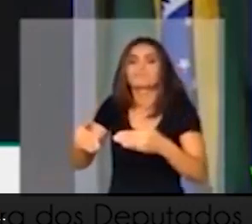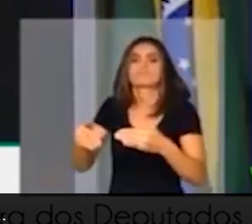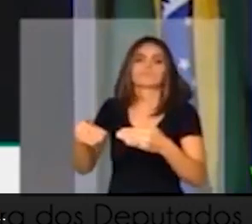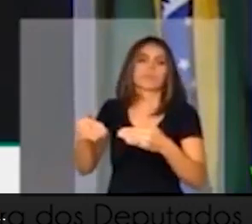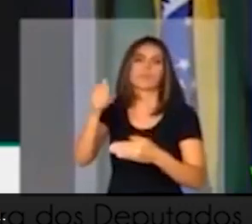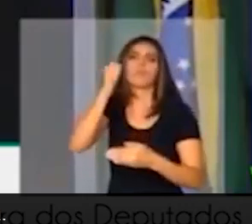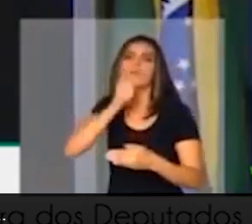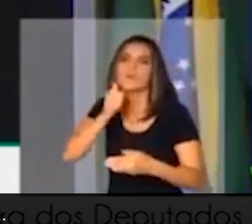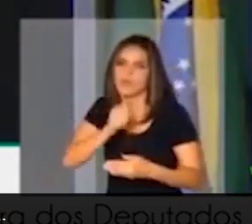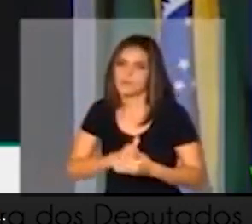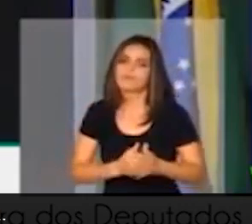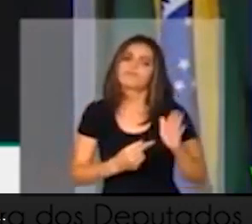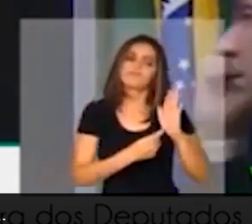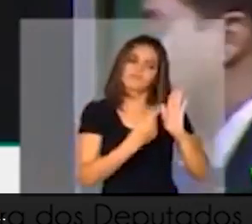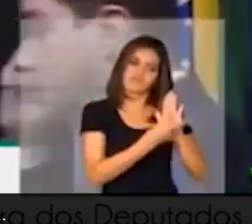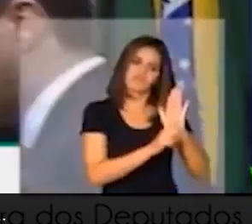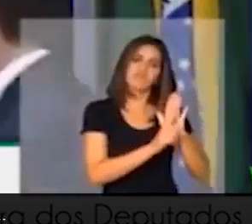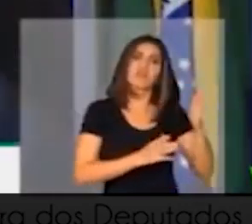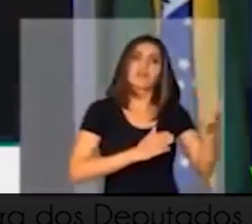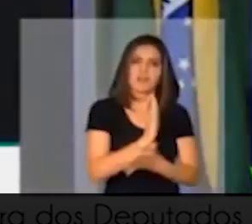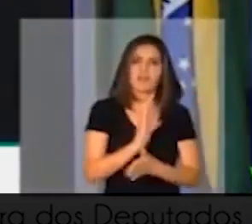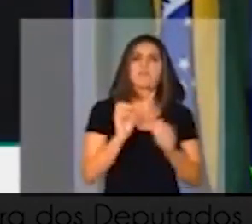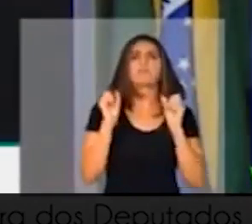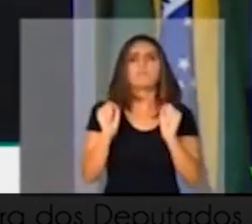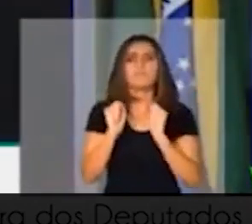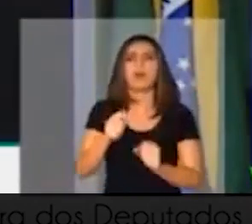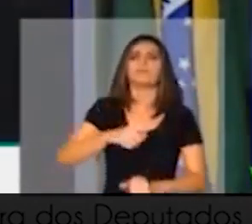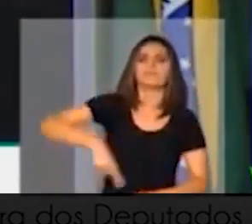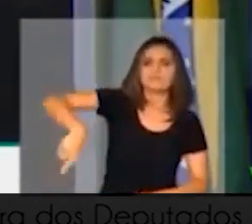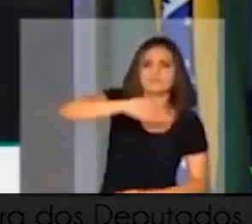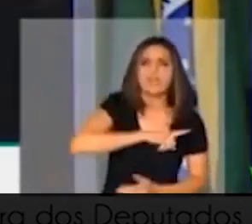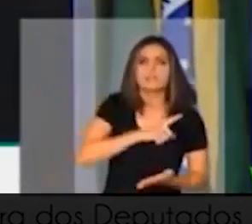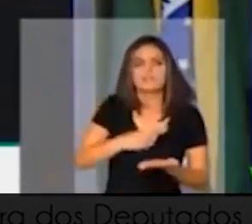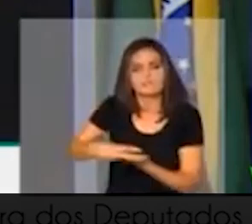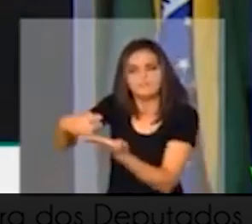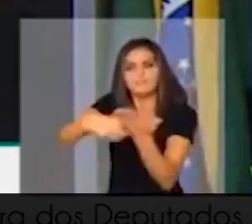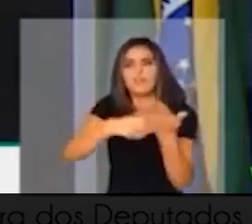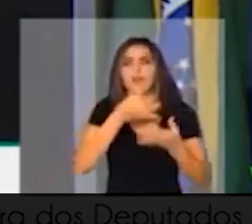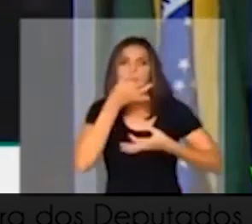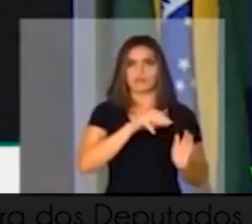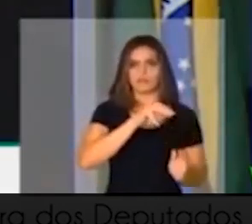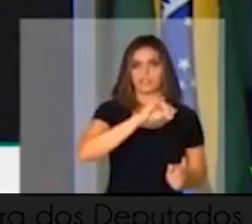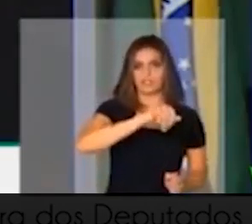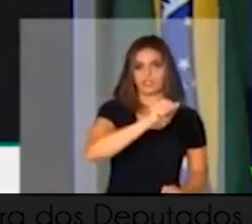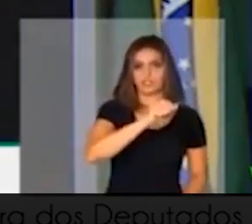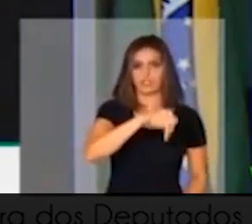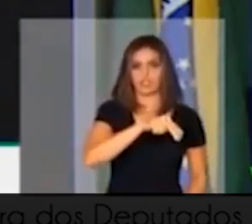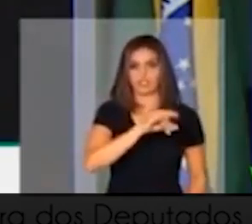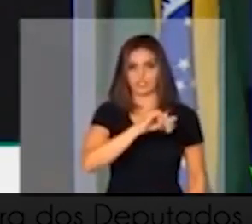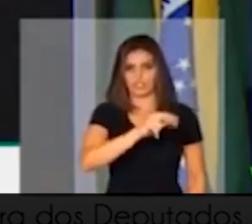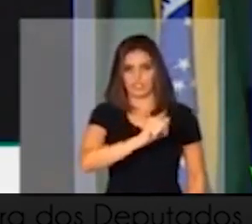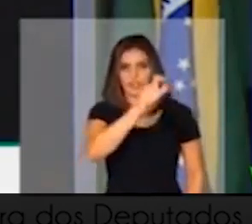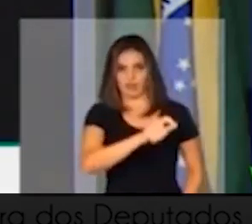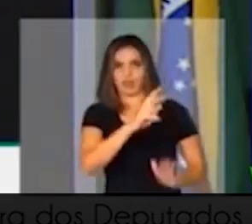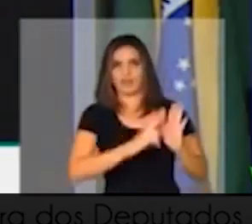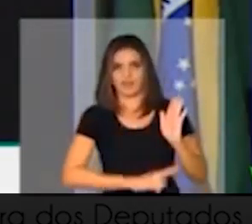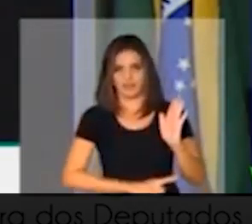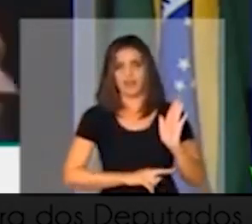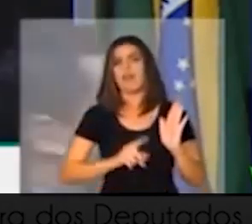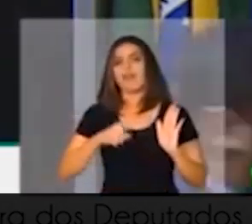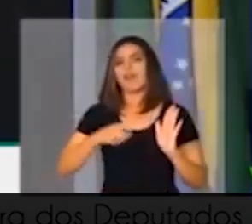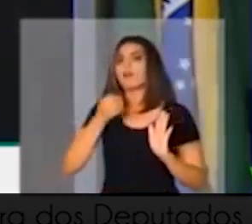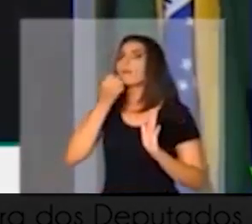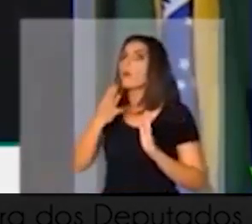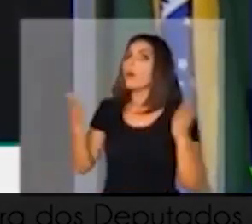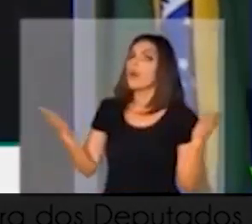para as mulheres vítimas de violência doméstica. Essa alteração na Lei Maria da Penha beneficia e altera